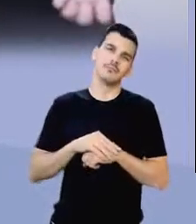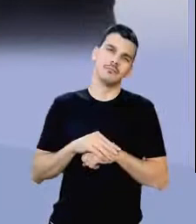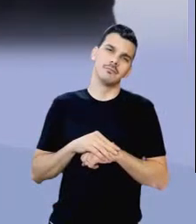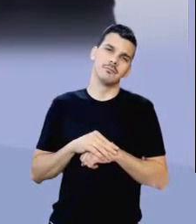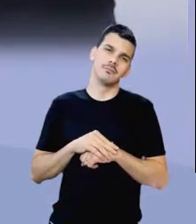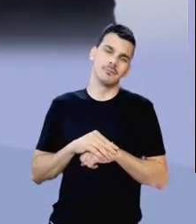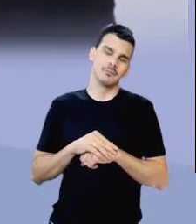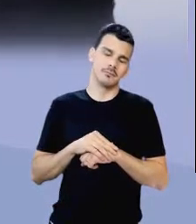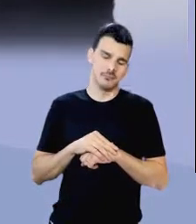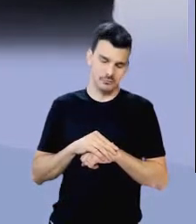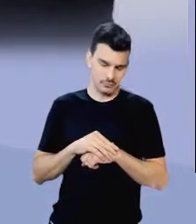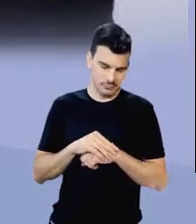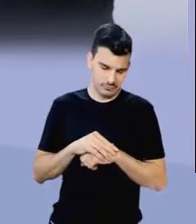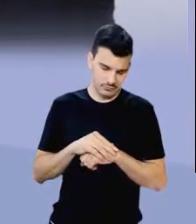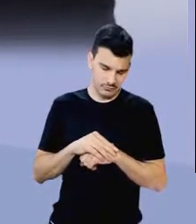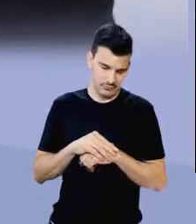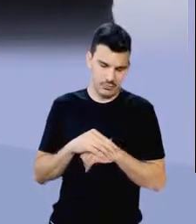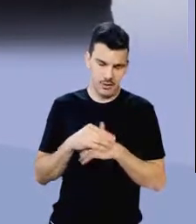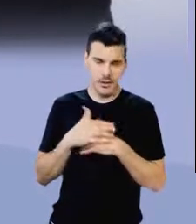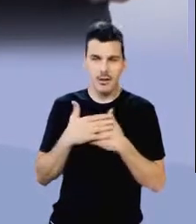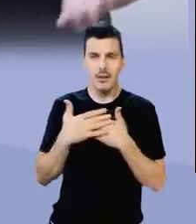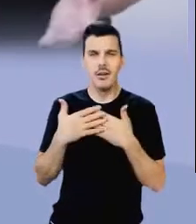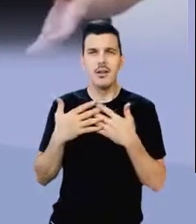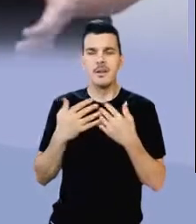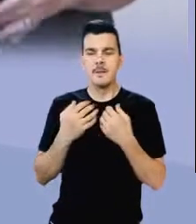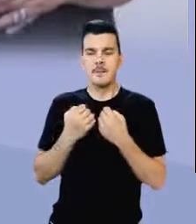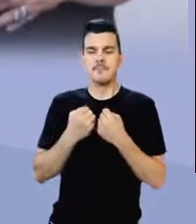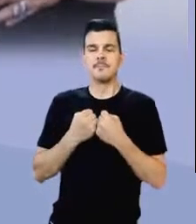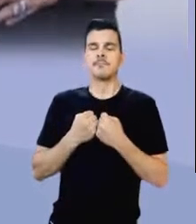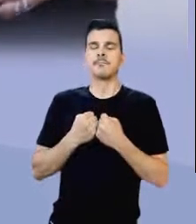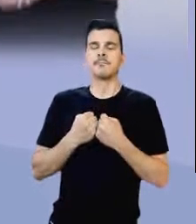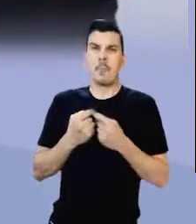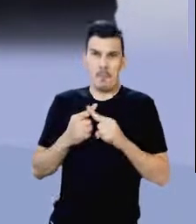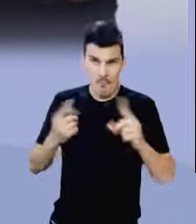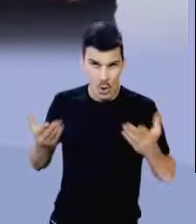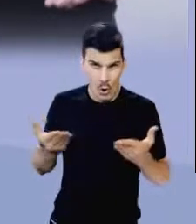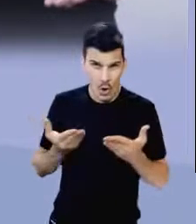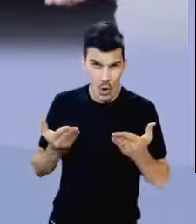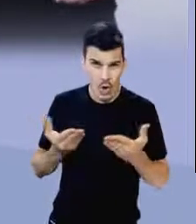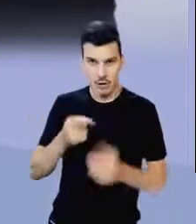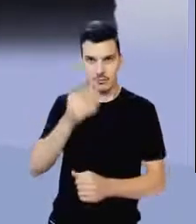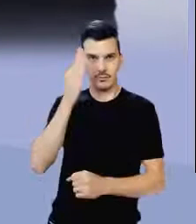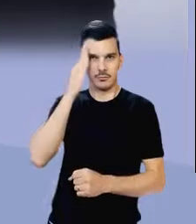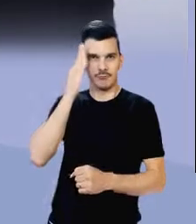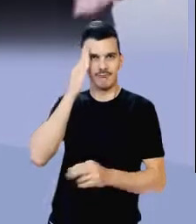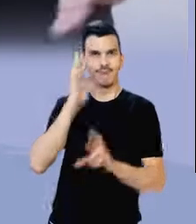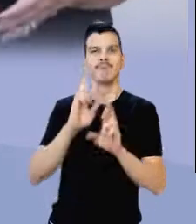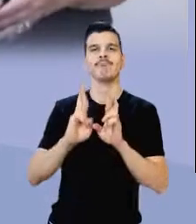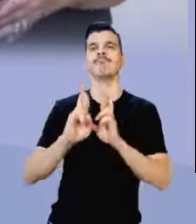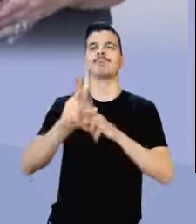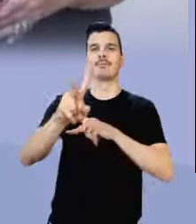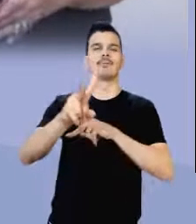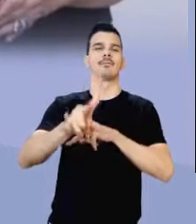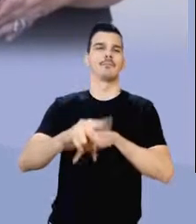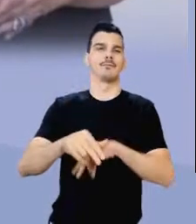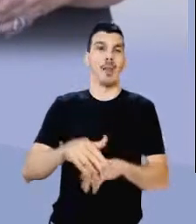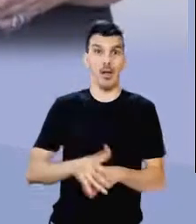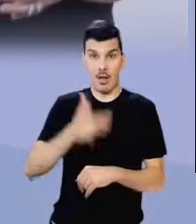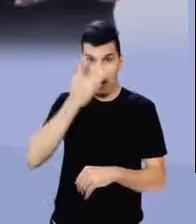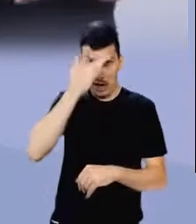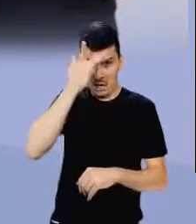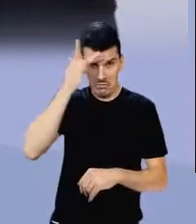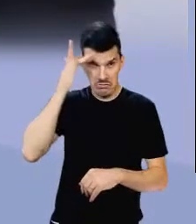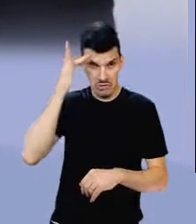mais triste, mais calmo, os lábios amargos. Mas hoje, você sabe que é totalmente diferente.